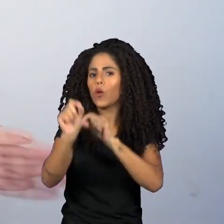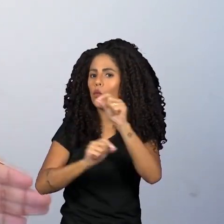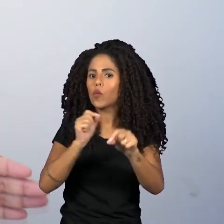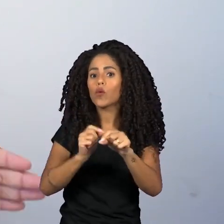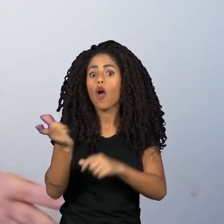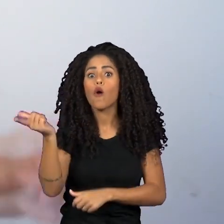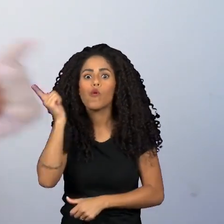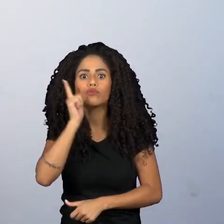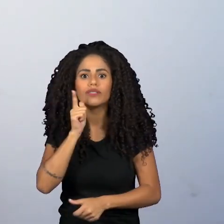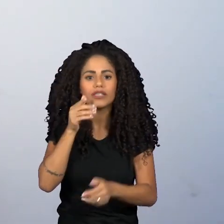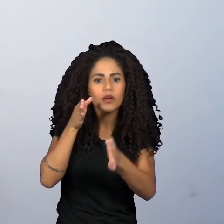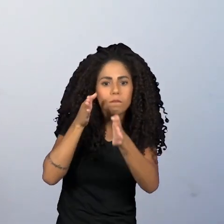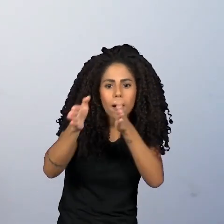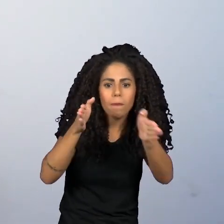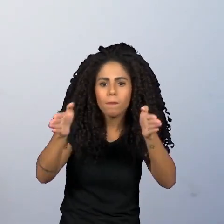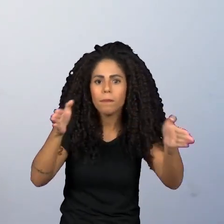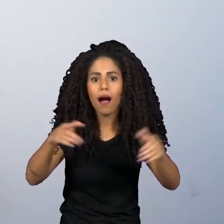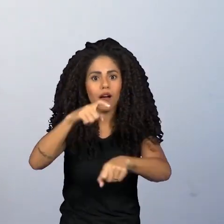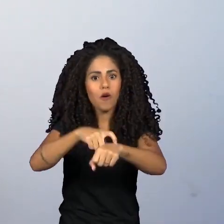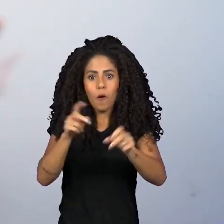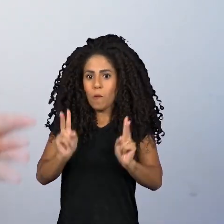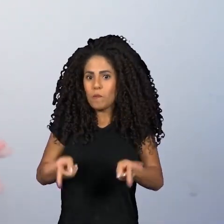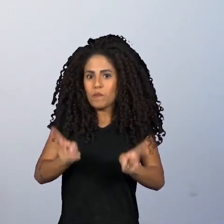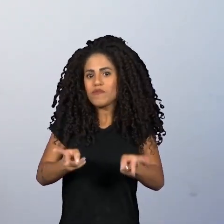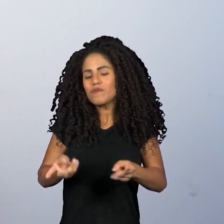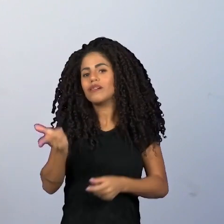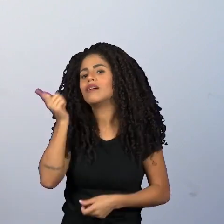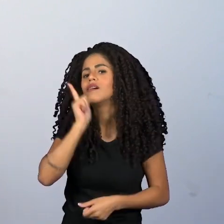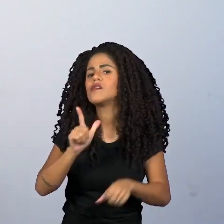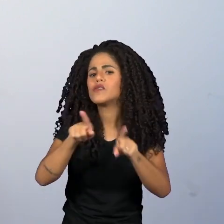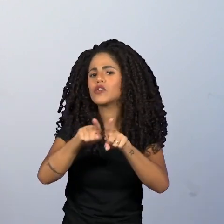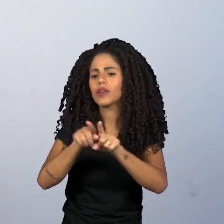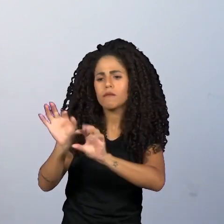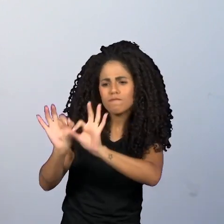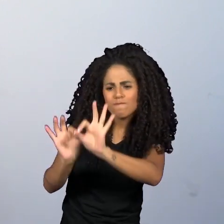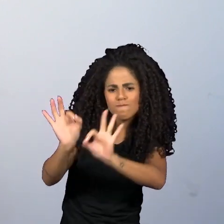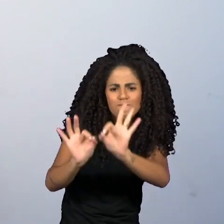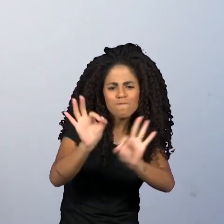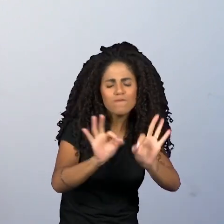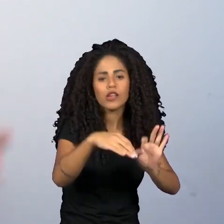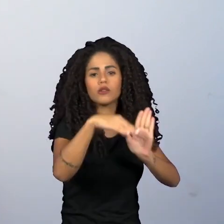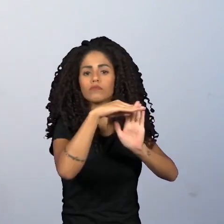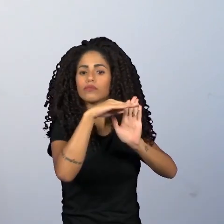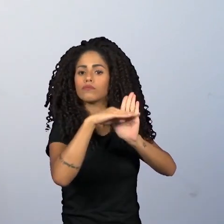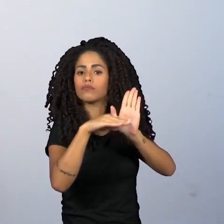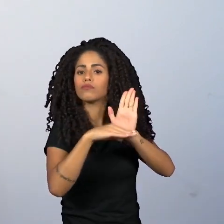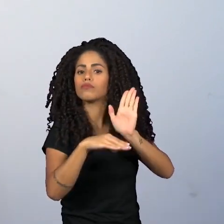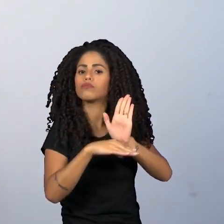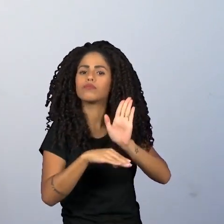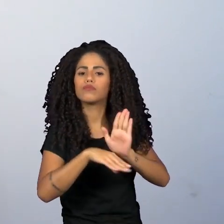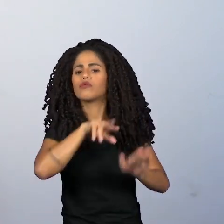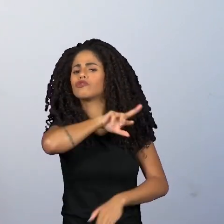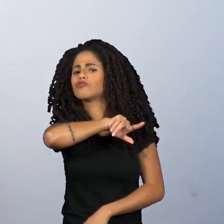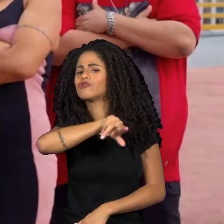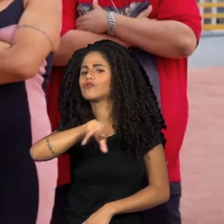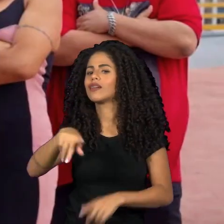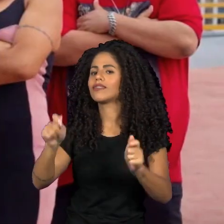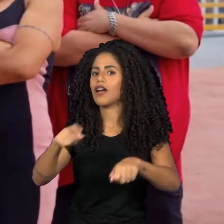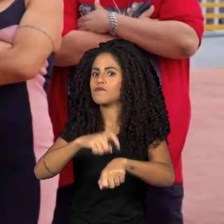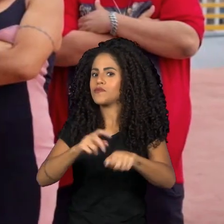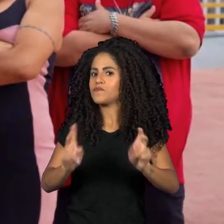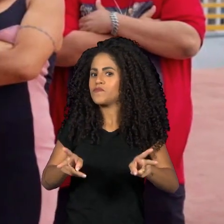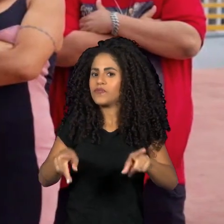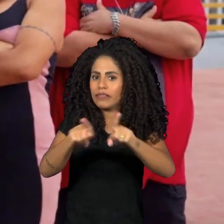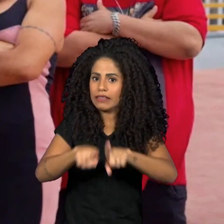em muitos lugares ao mesmo tempo e conseguir também organizar pautas diferentes ao mesmo tempo. Eu